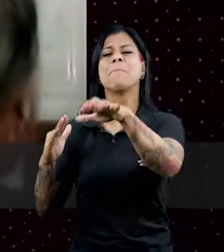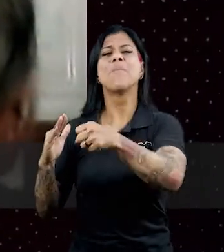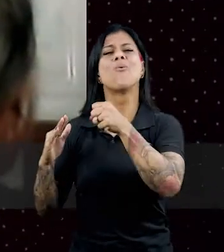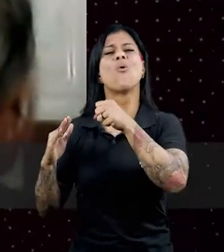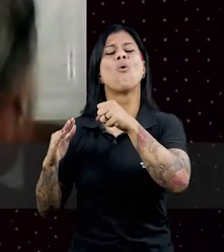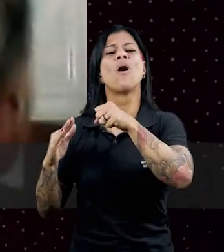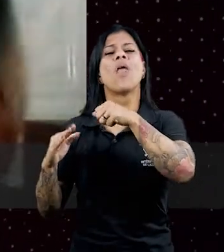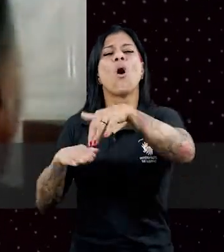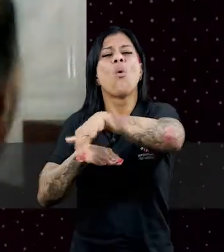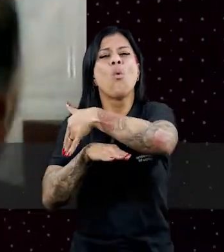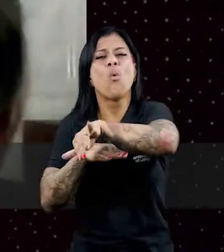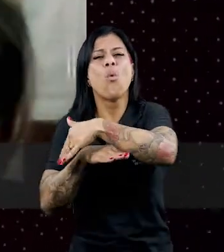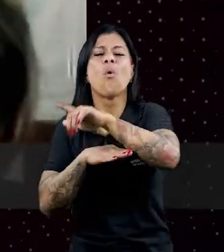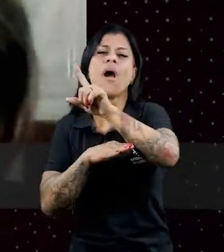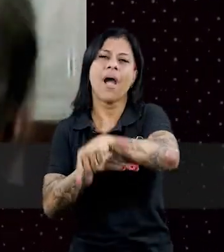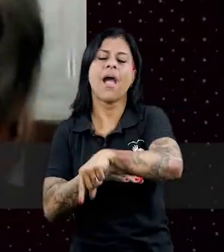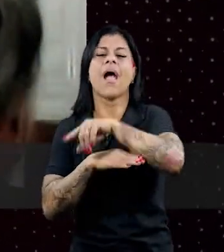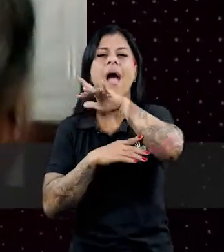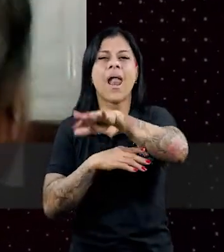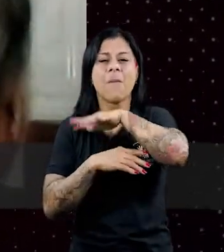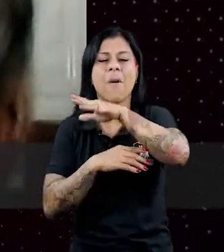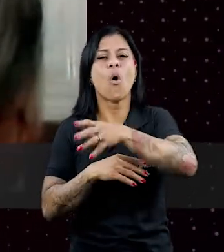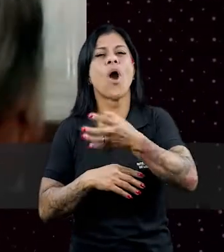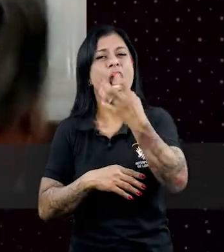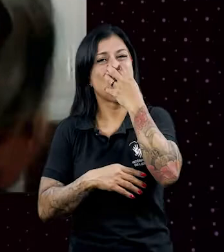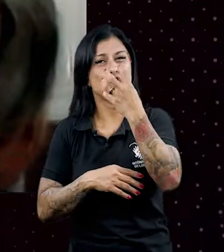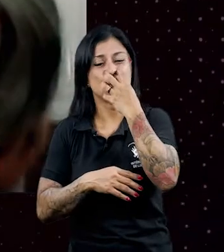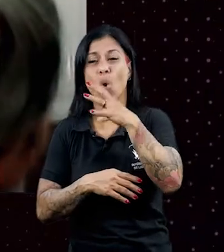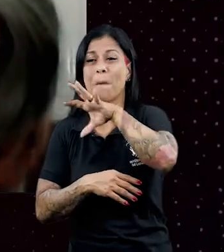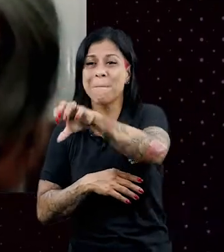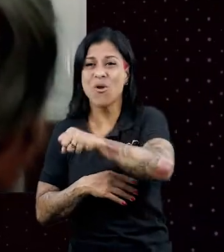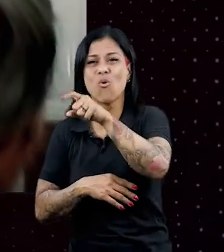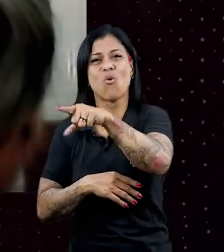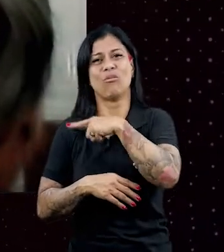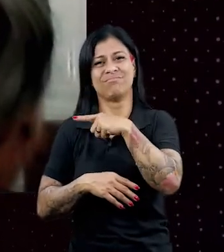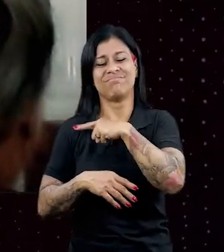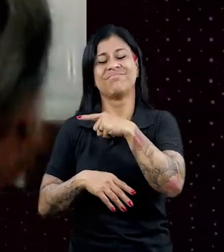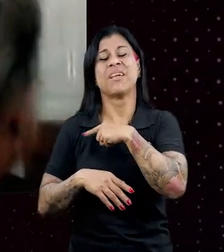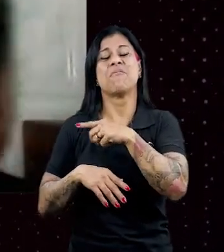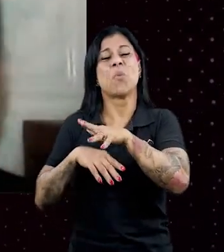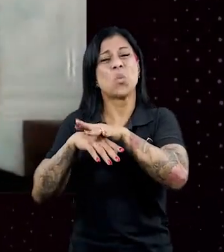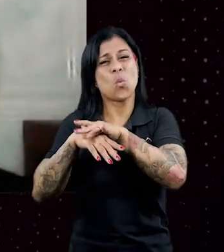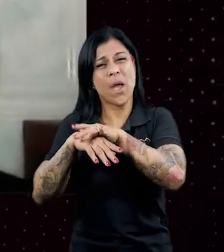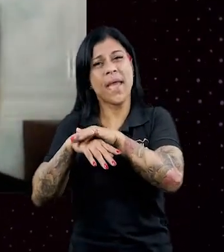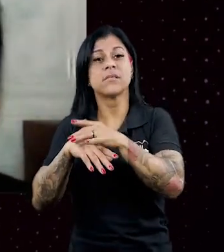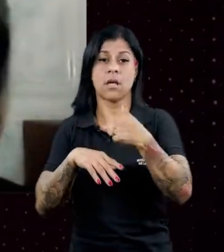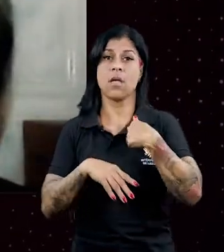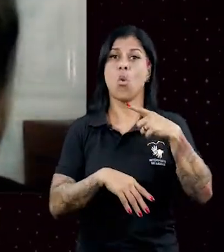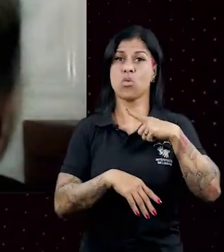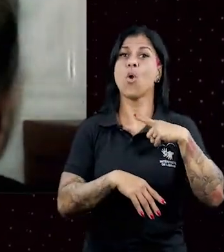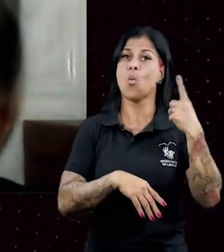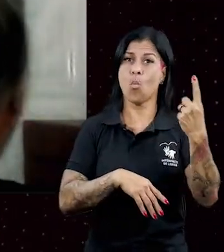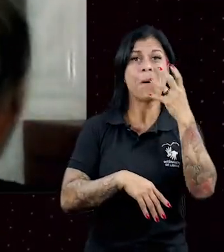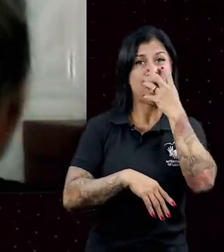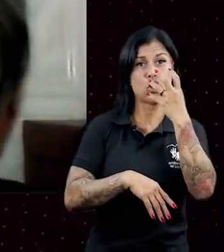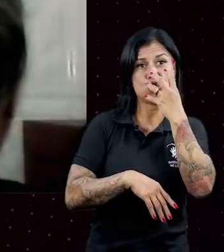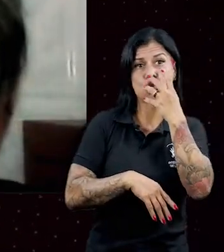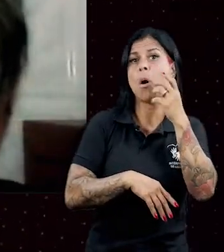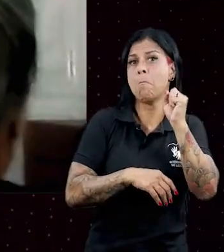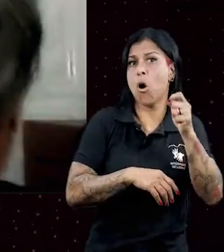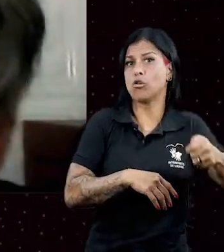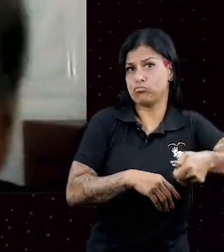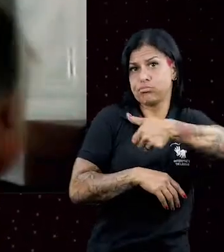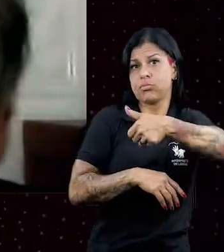e a cachorrinha teve babésia, que é uma doença séria do carrapato. E eu tenho uma cachorra que já doou sangue